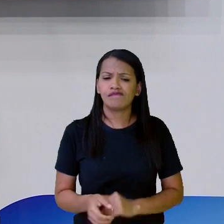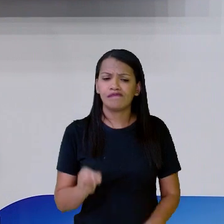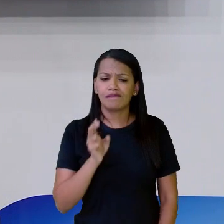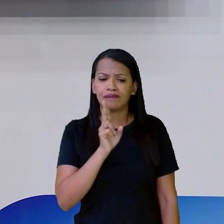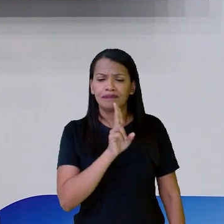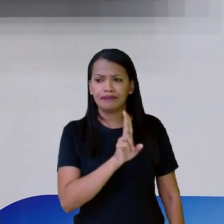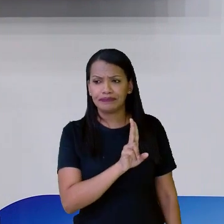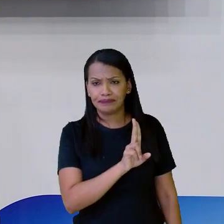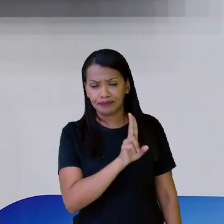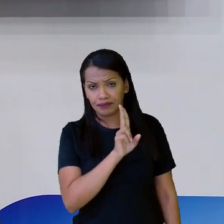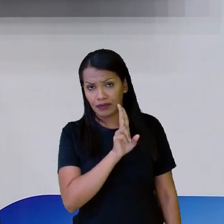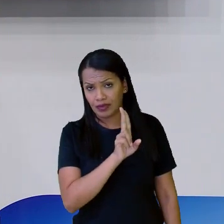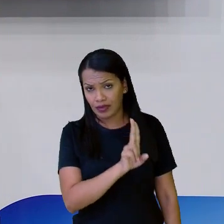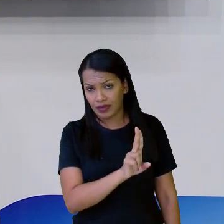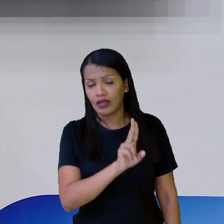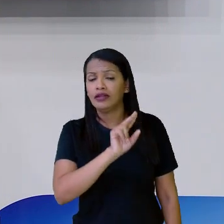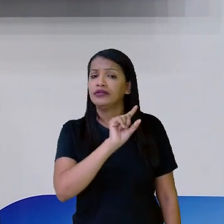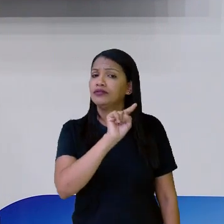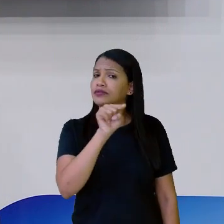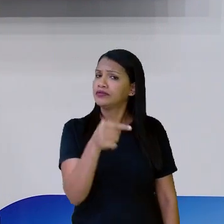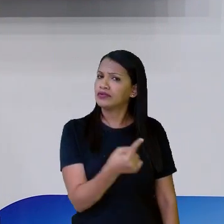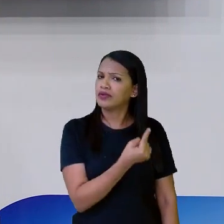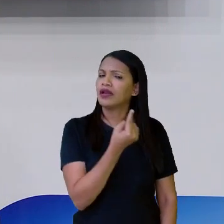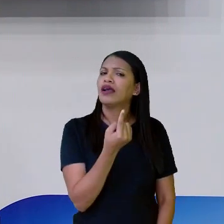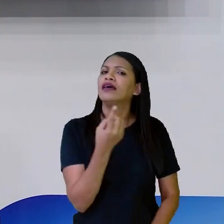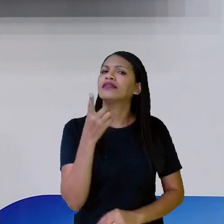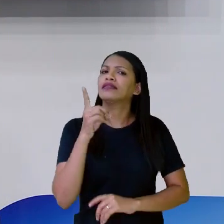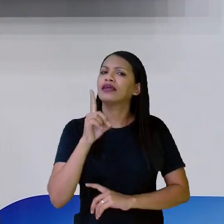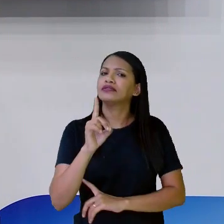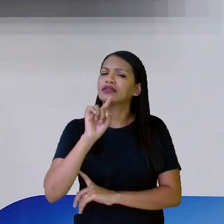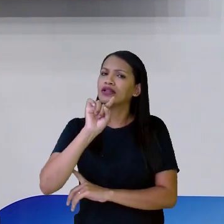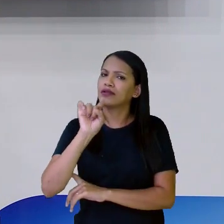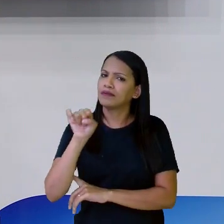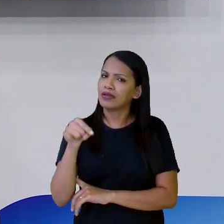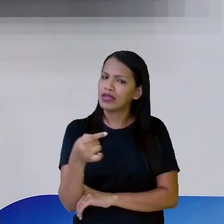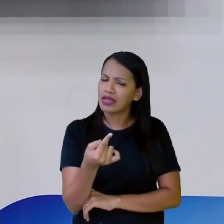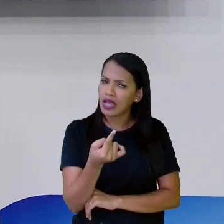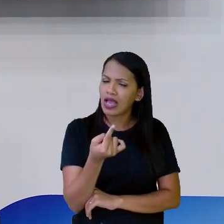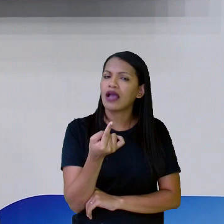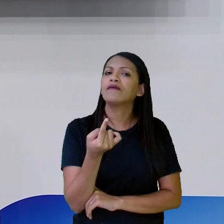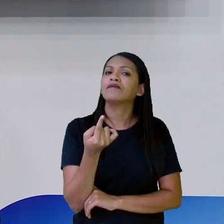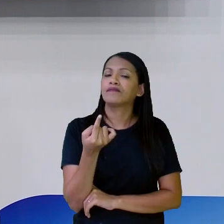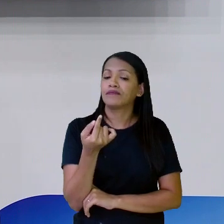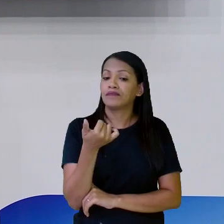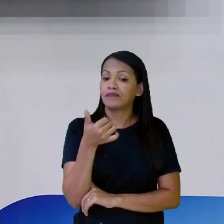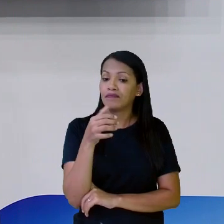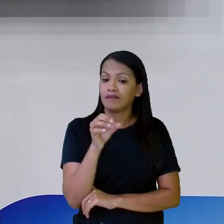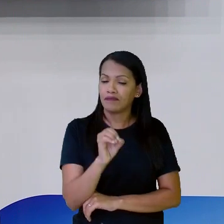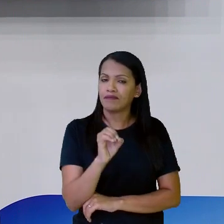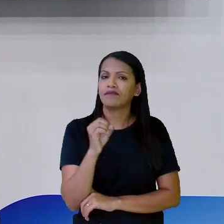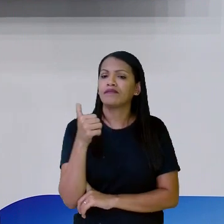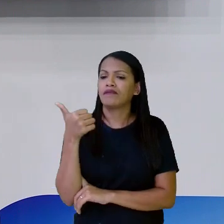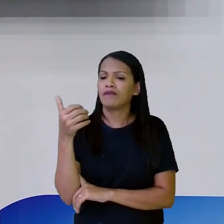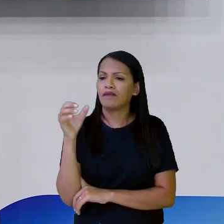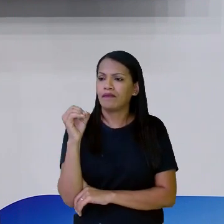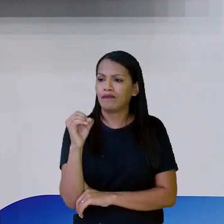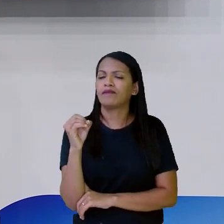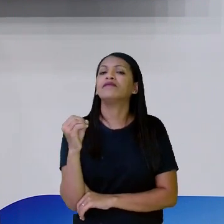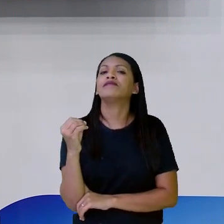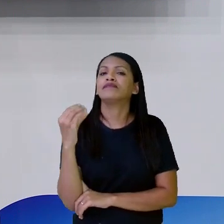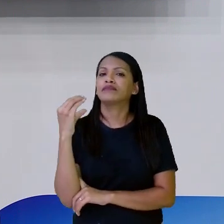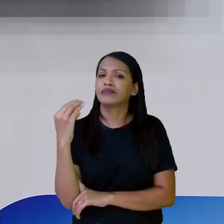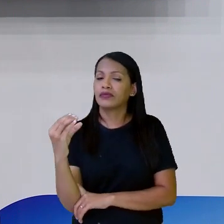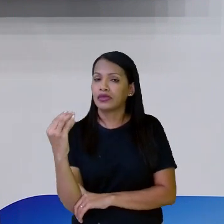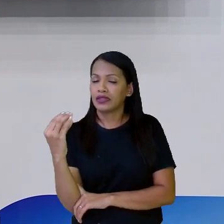Unidade de milhar, um desse. Dezena de milhar, 10. Centena de milhar, 100. E por